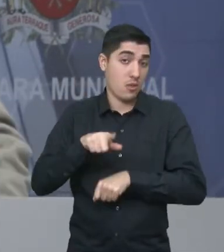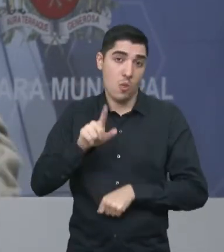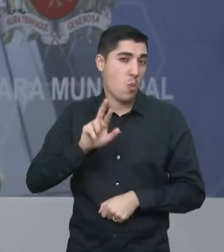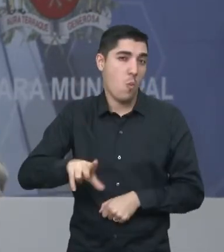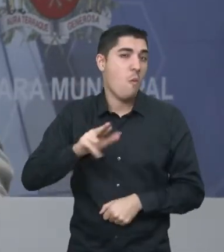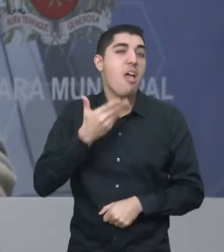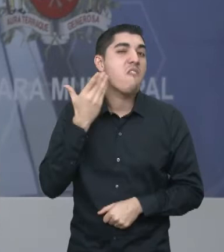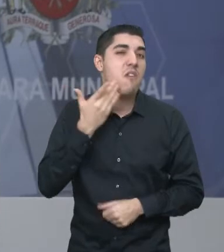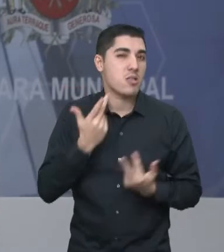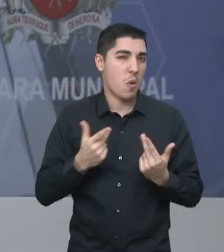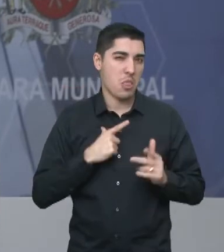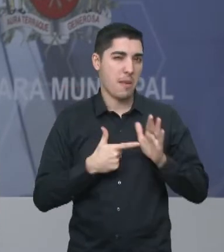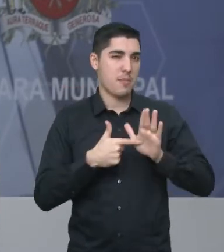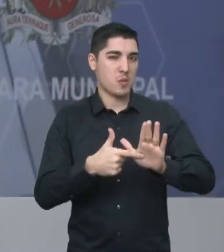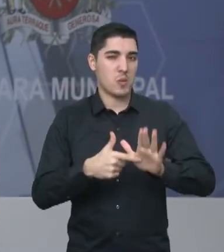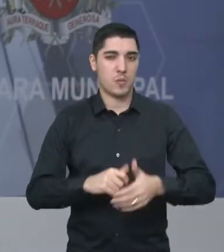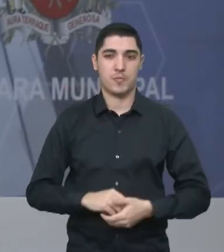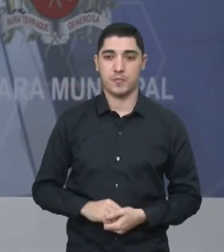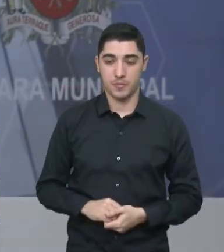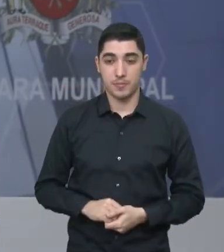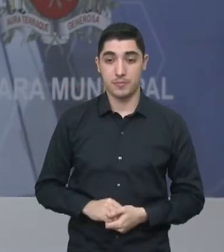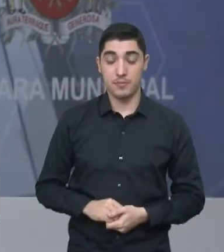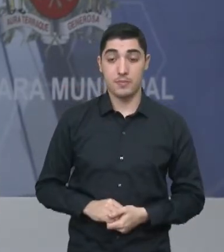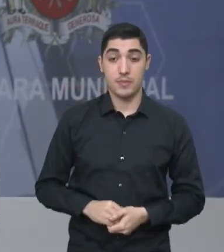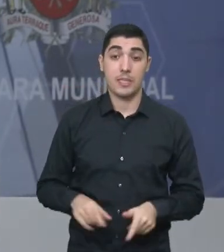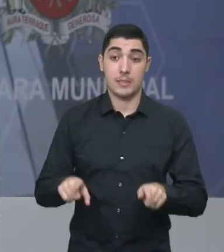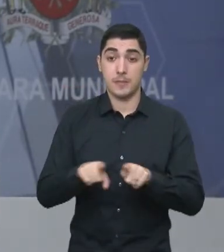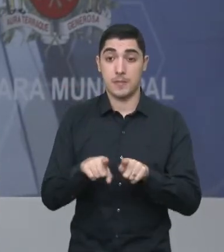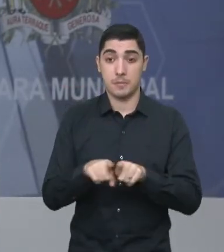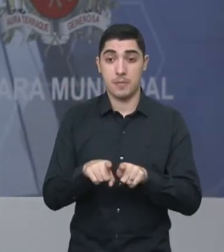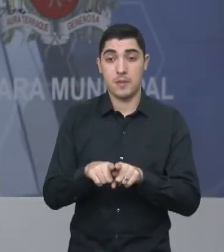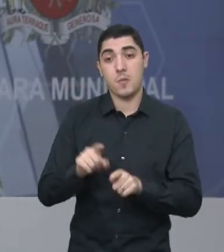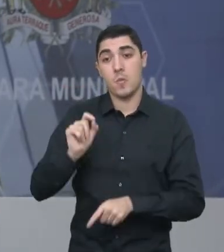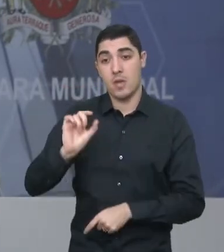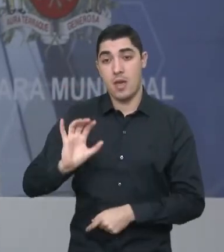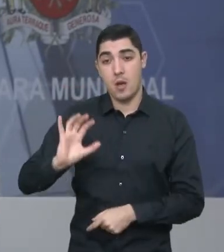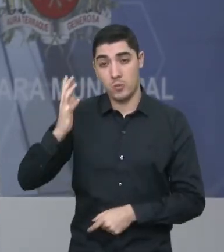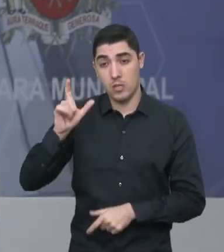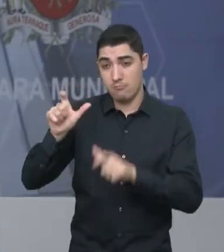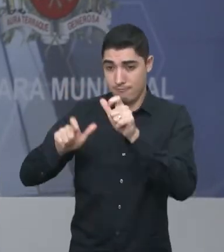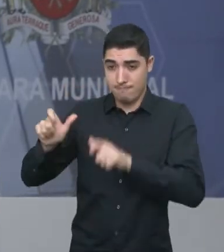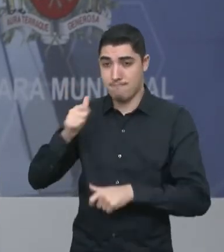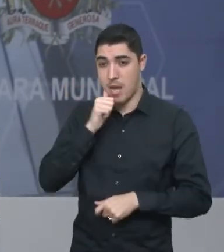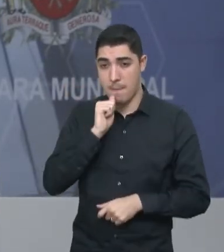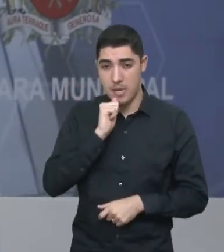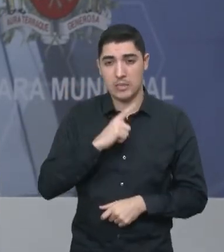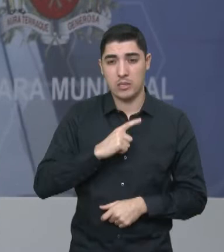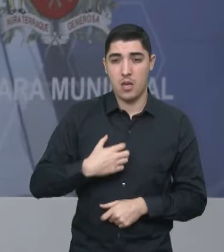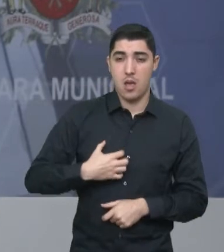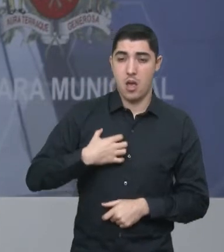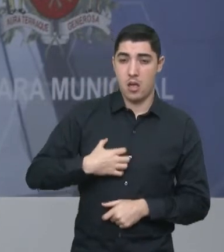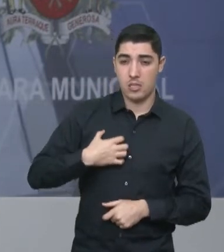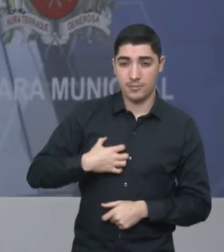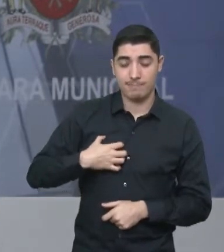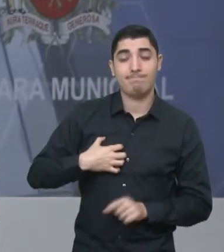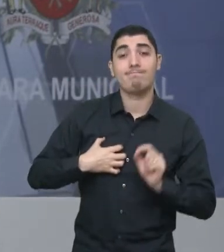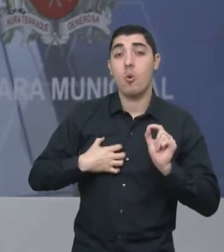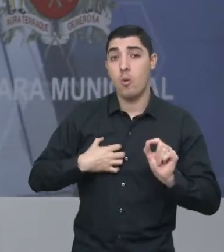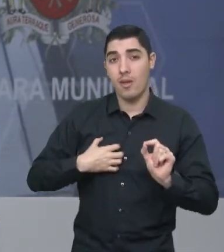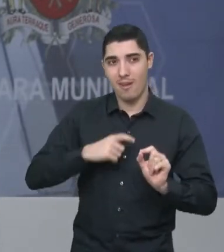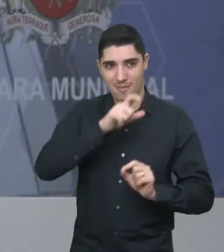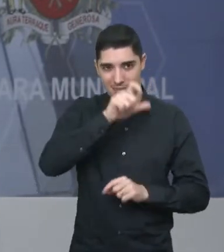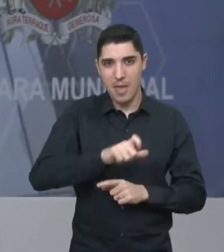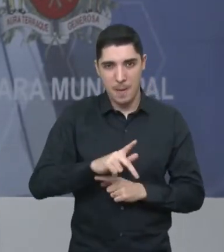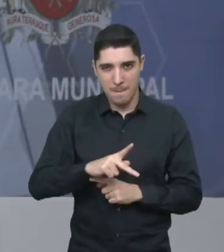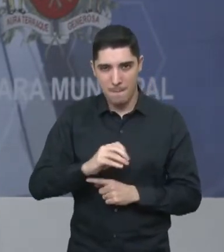no texto. Também, algo que deixou muito irritado e muito chateado as mães, é que ainda o escritor